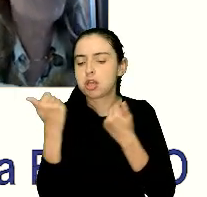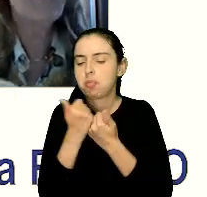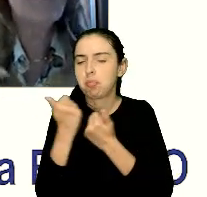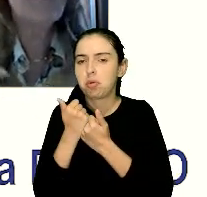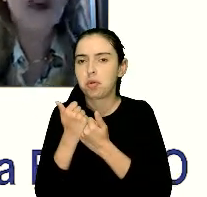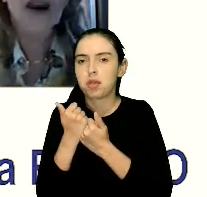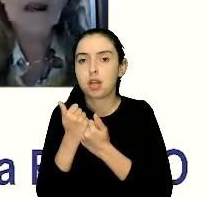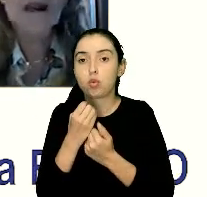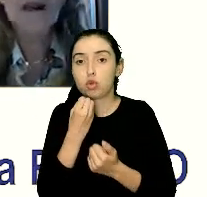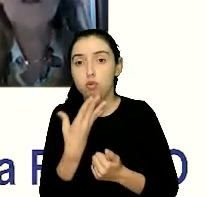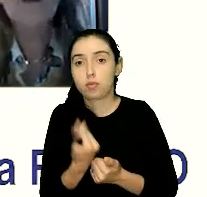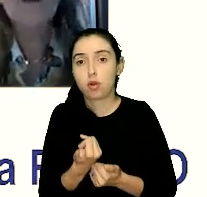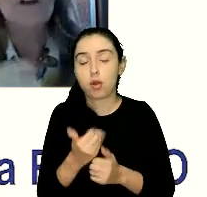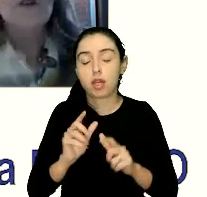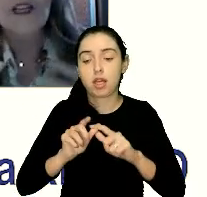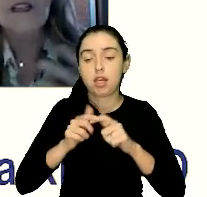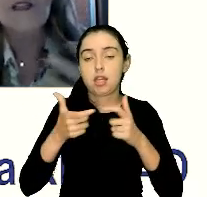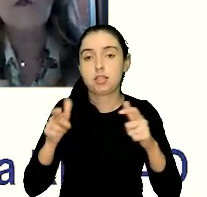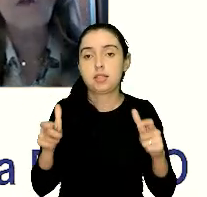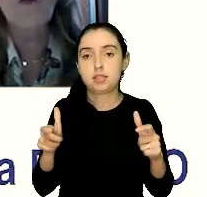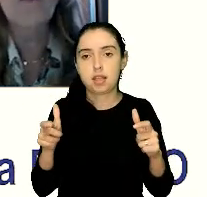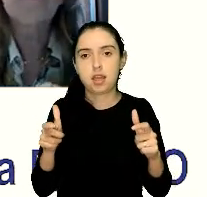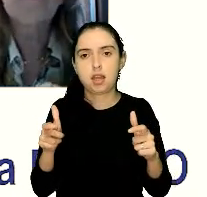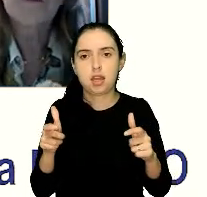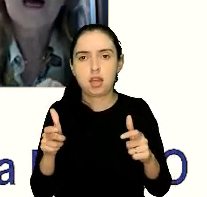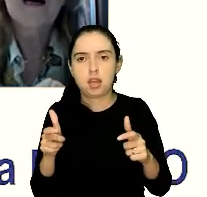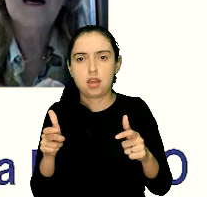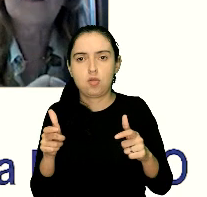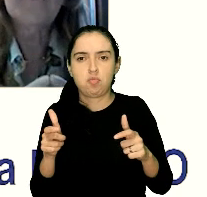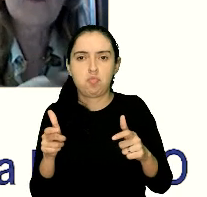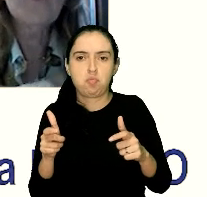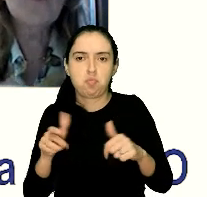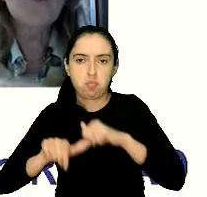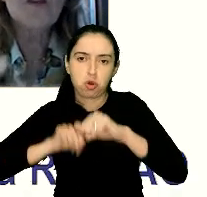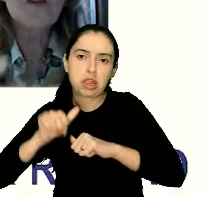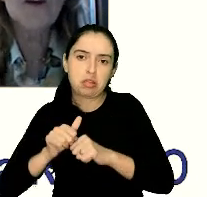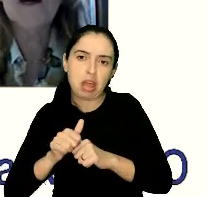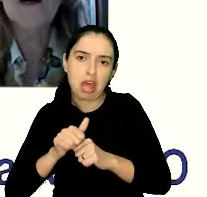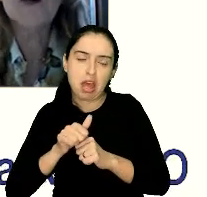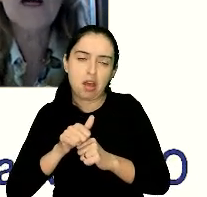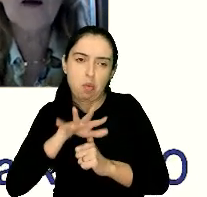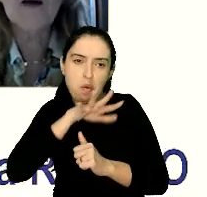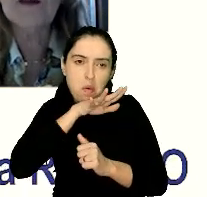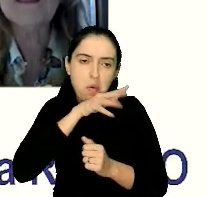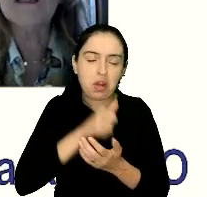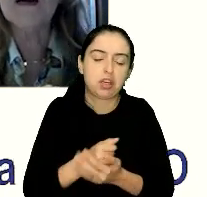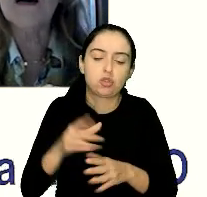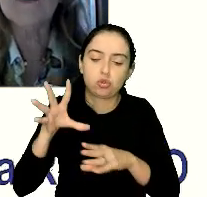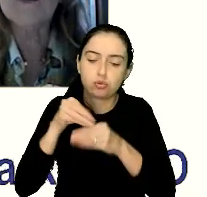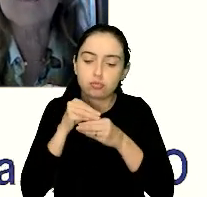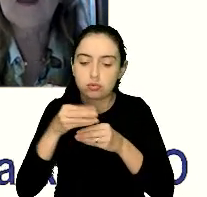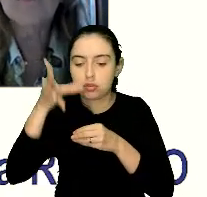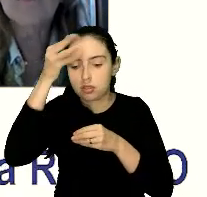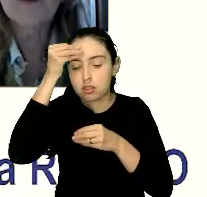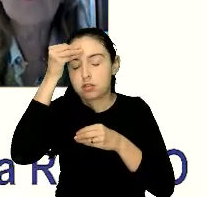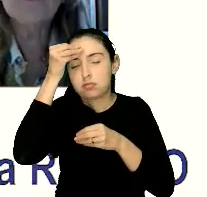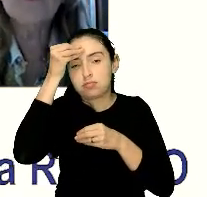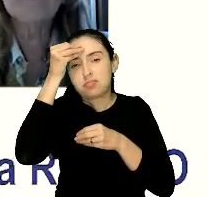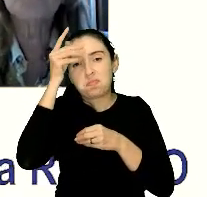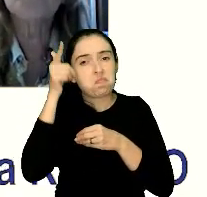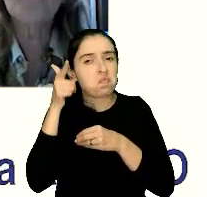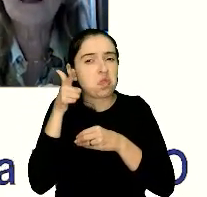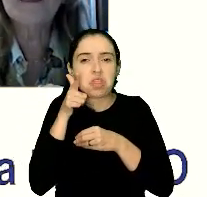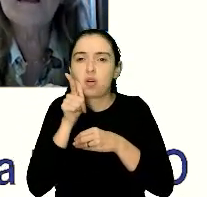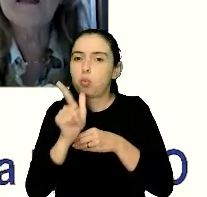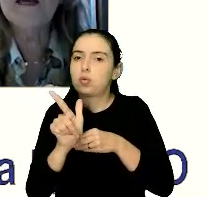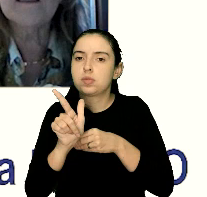bom, para aumentarem aquilo que não está tão bom. Vem junto com isso a ideia de incapacidade, porque